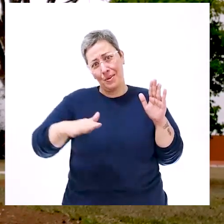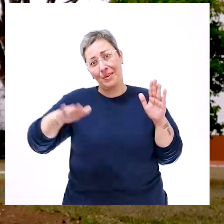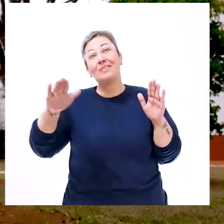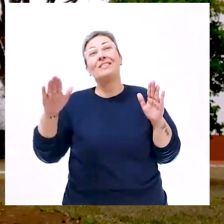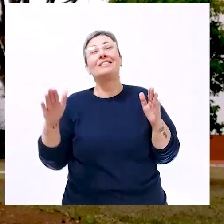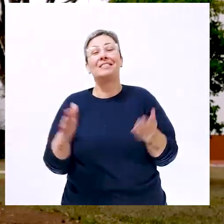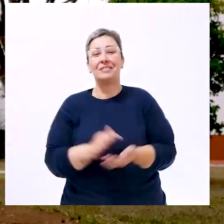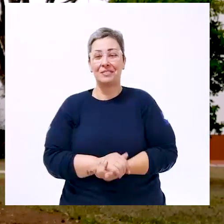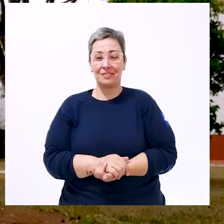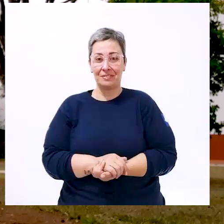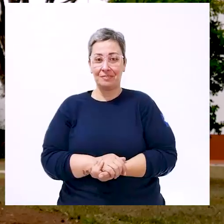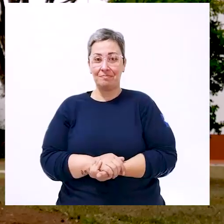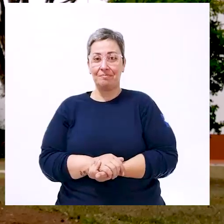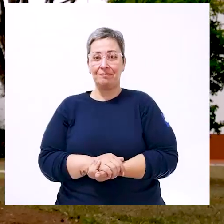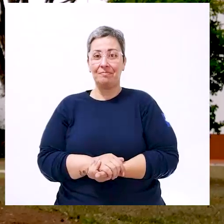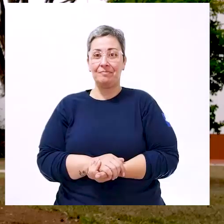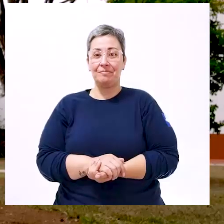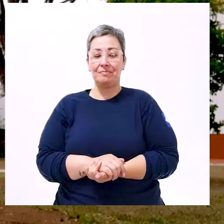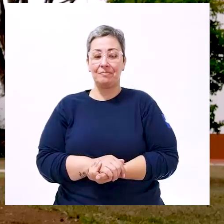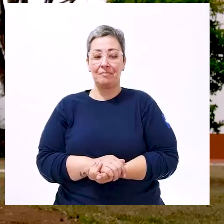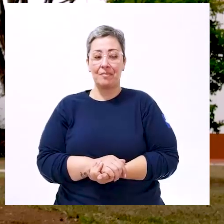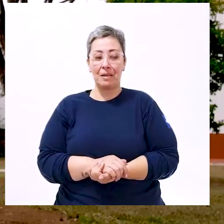chorar em alto mar.